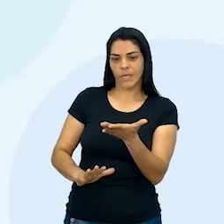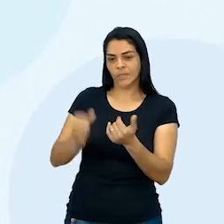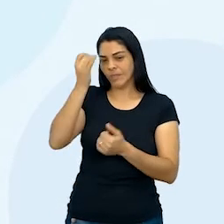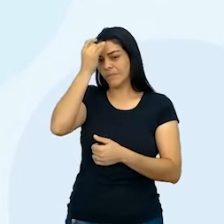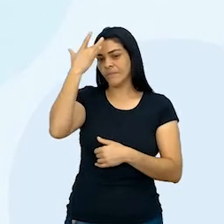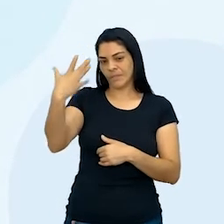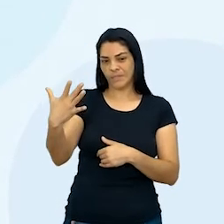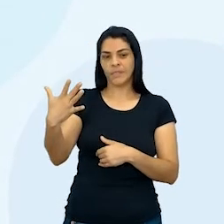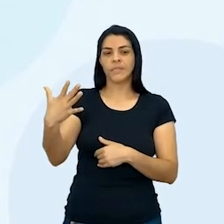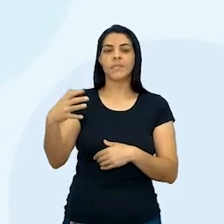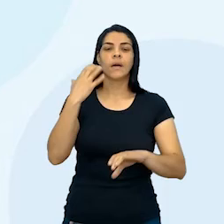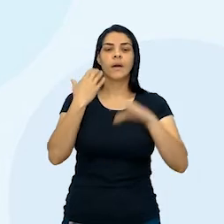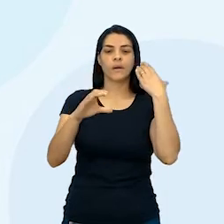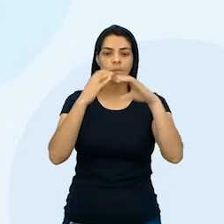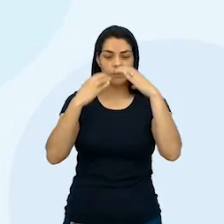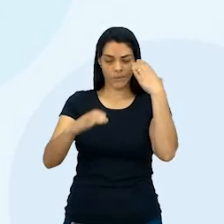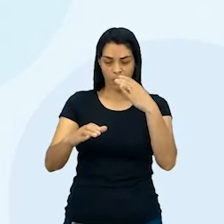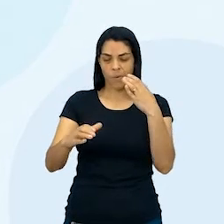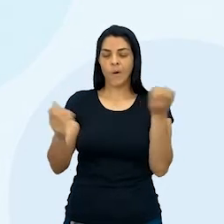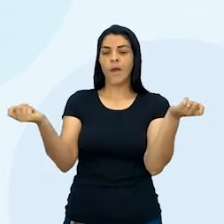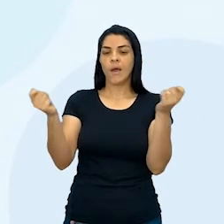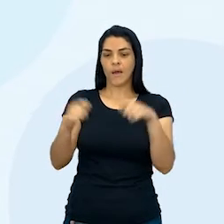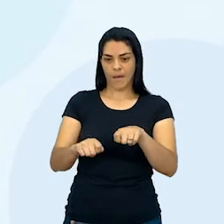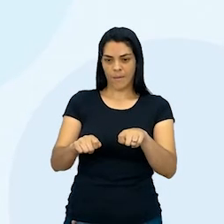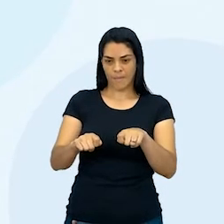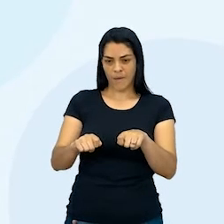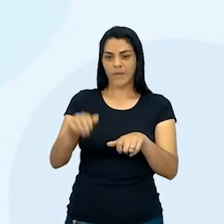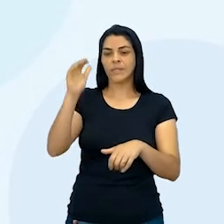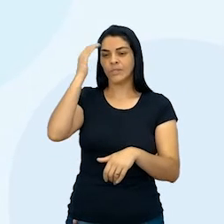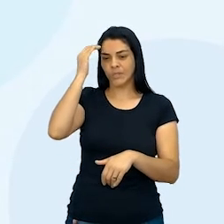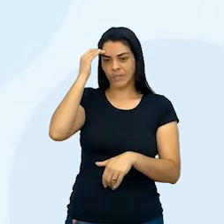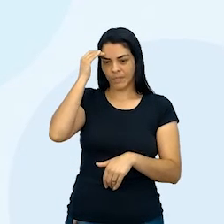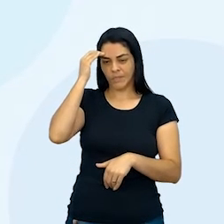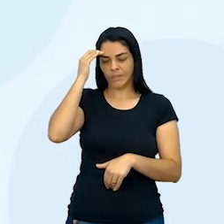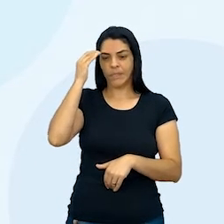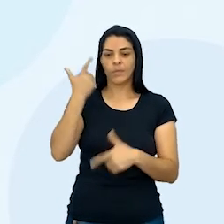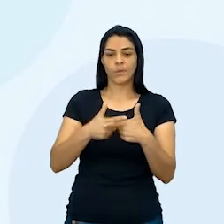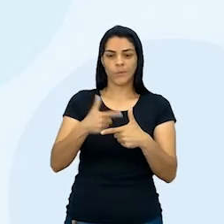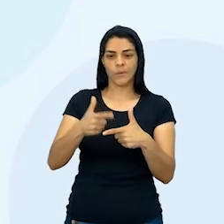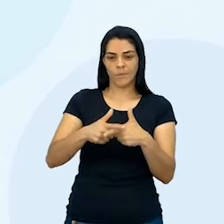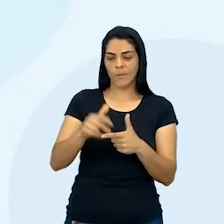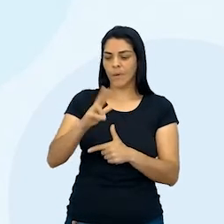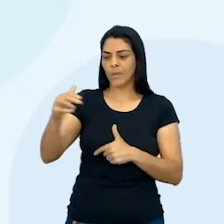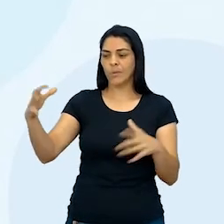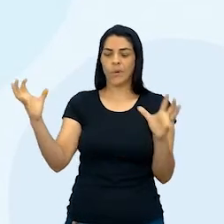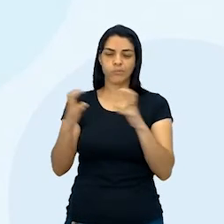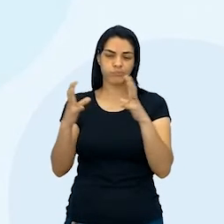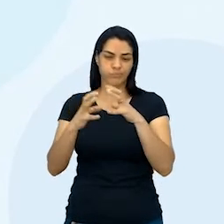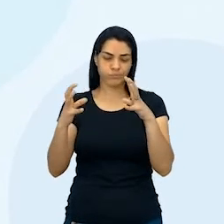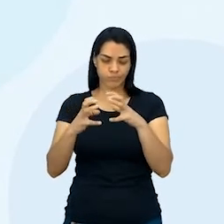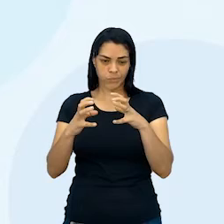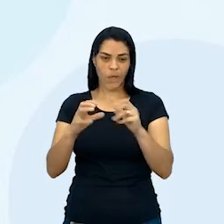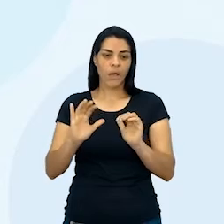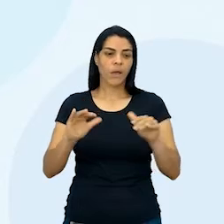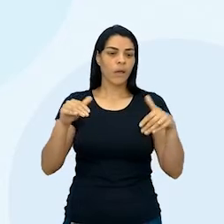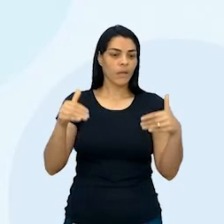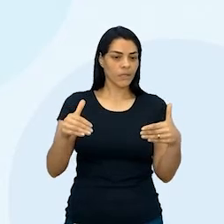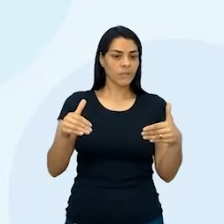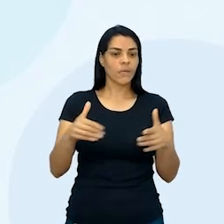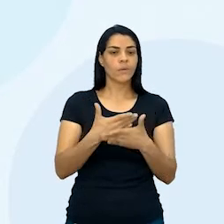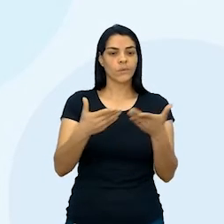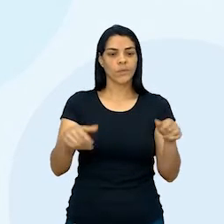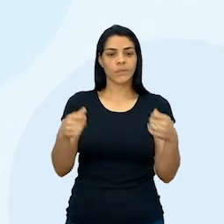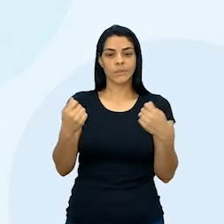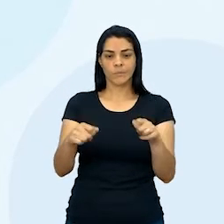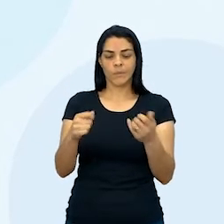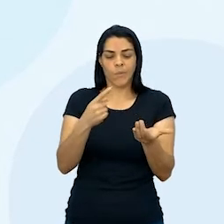consigam identificar o problema sem agravar os conflitos. Então, olha aqui, ó, aqui já gera uma necessidade de nós